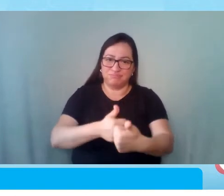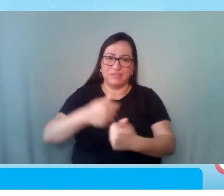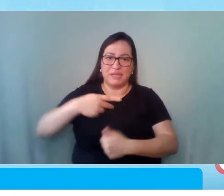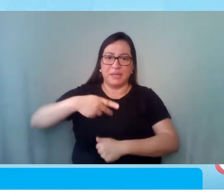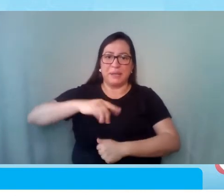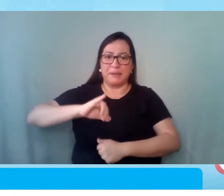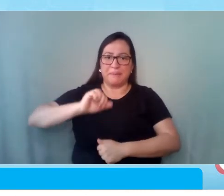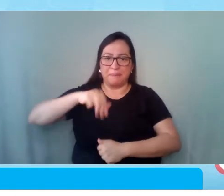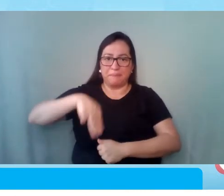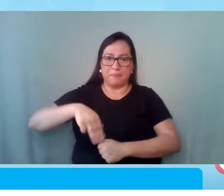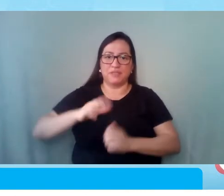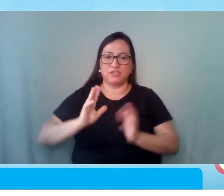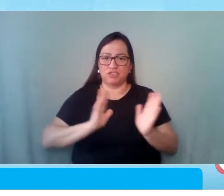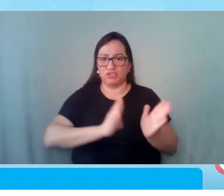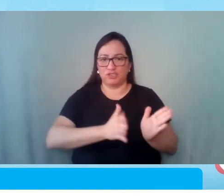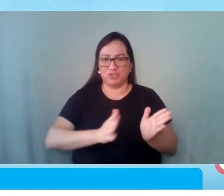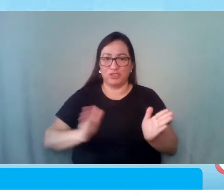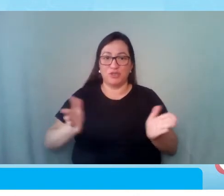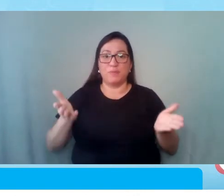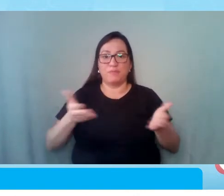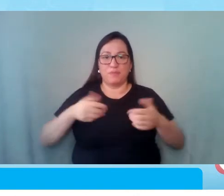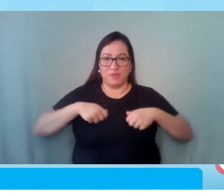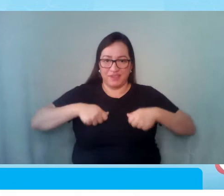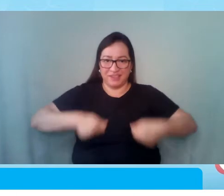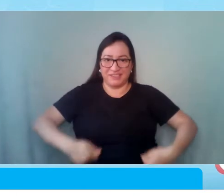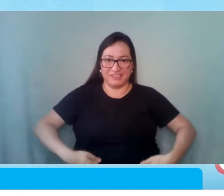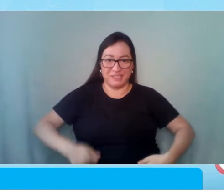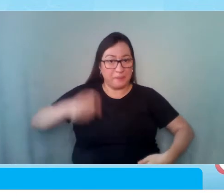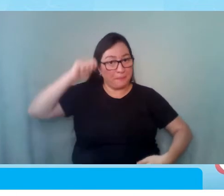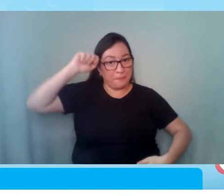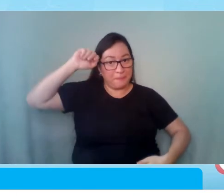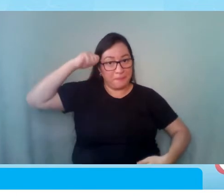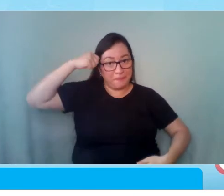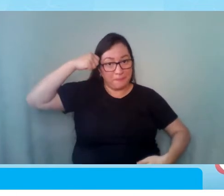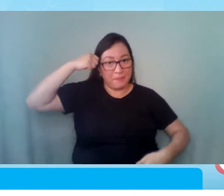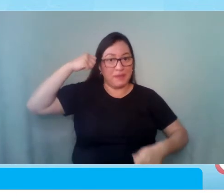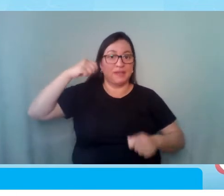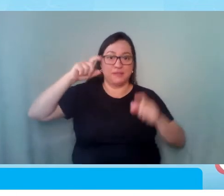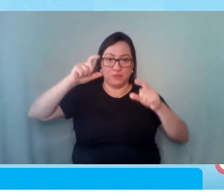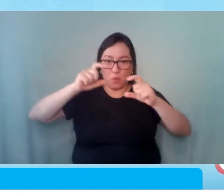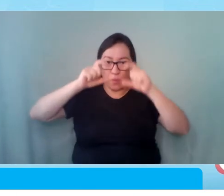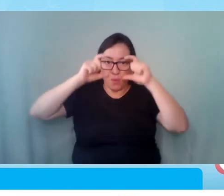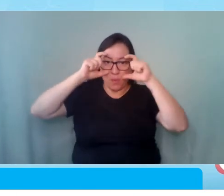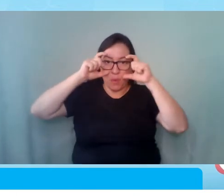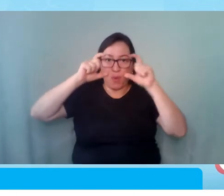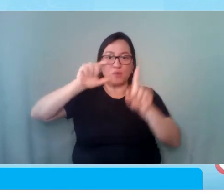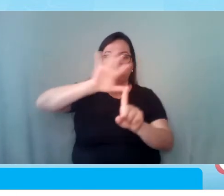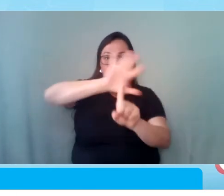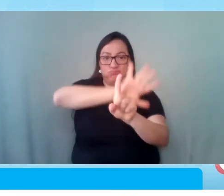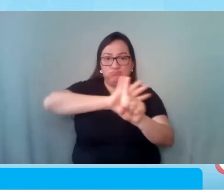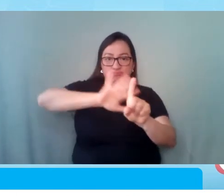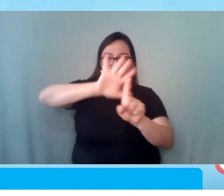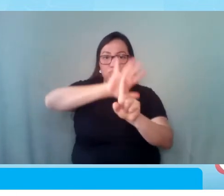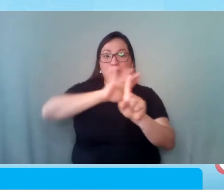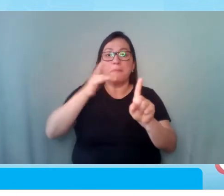gente. A Alessandra hoje está vestindo uma camiseta preta, está de óculos, tem um fundo